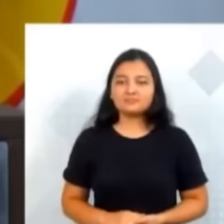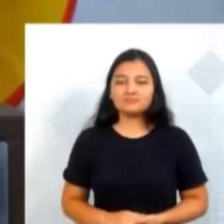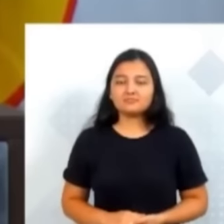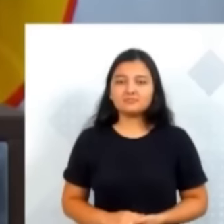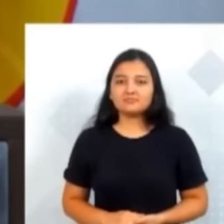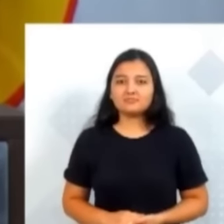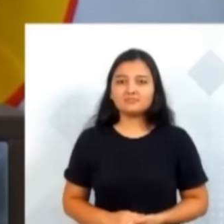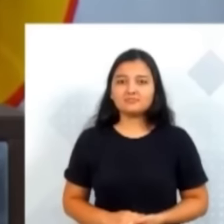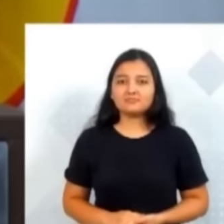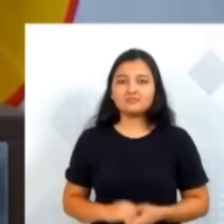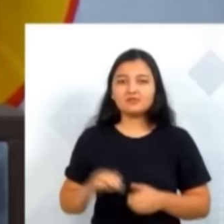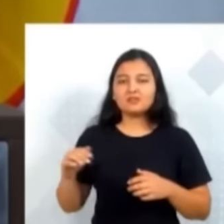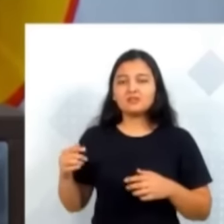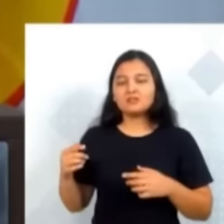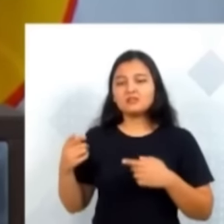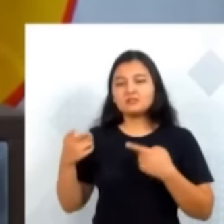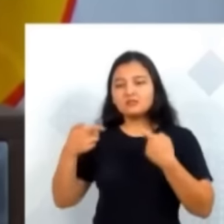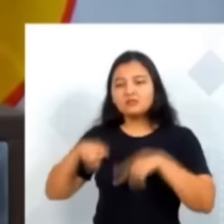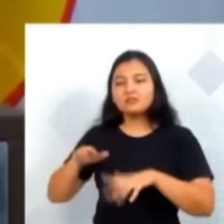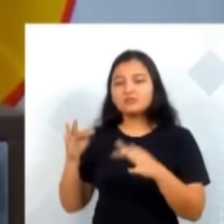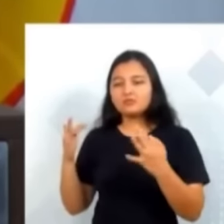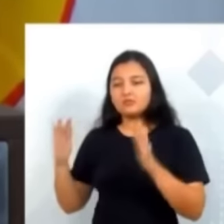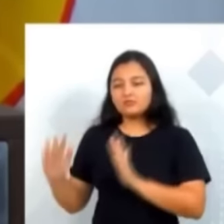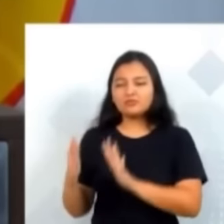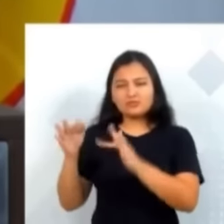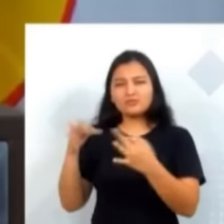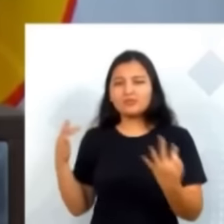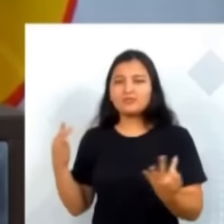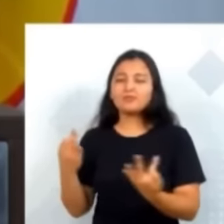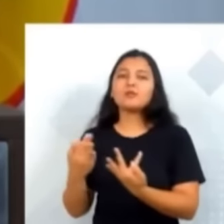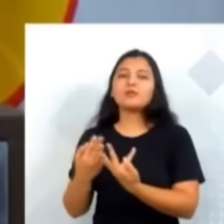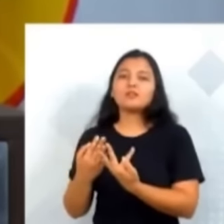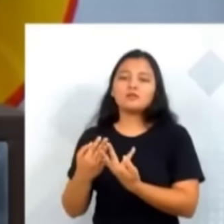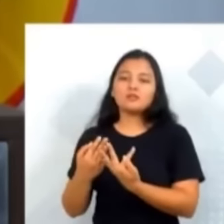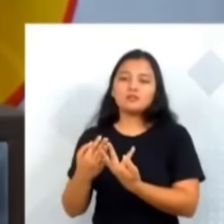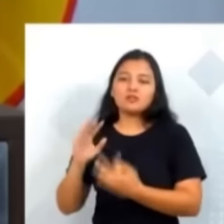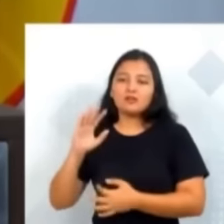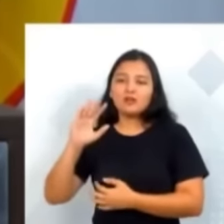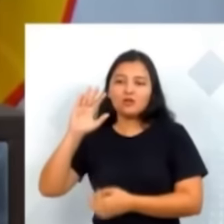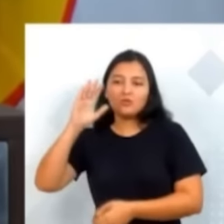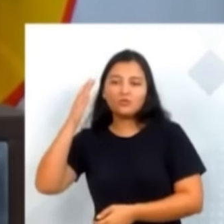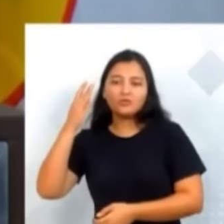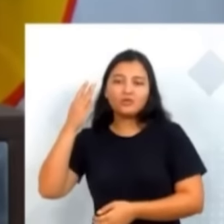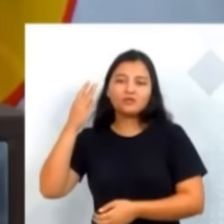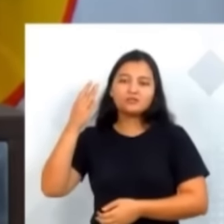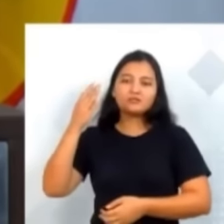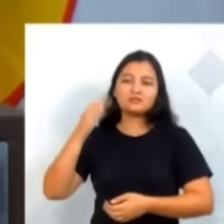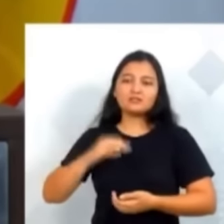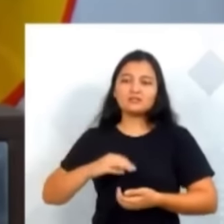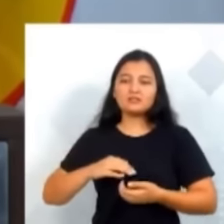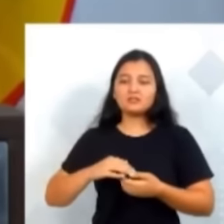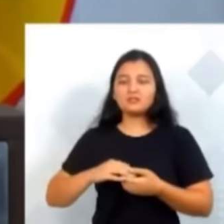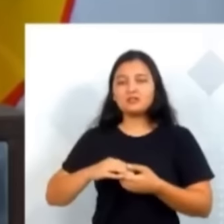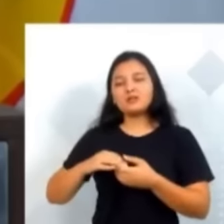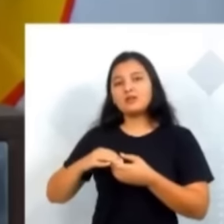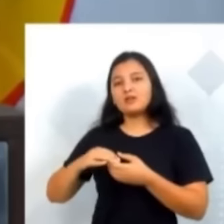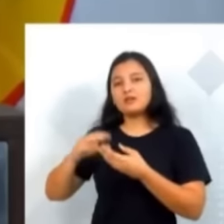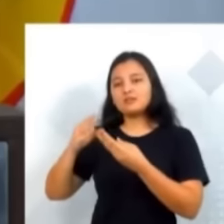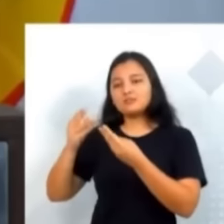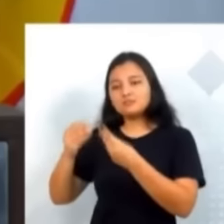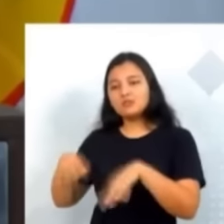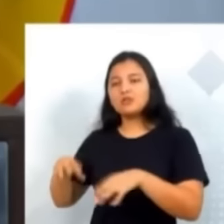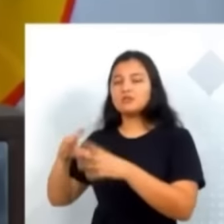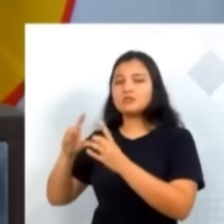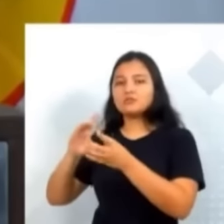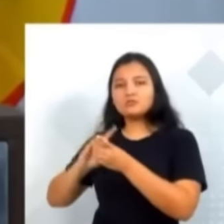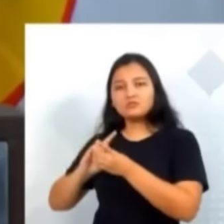hoje. Essa afronta da primazia da família acontece burlando o sistema democrático de decisões